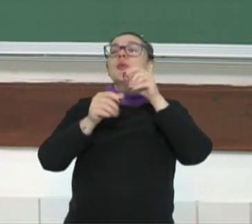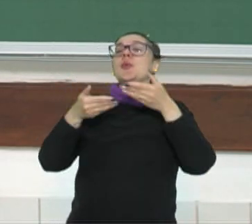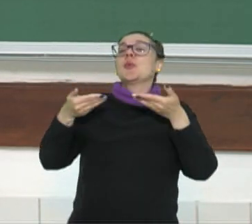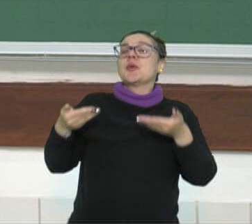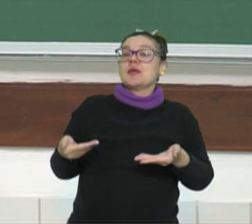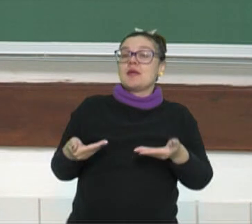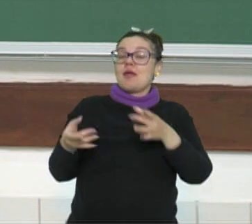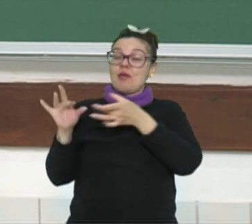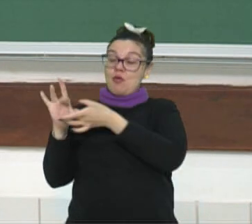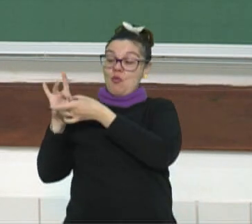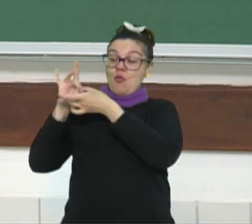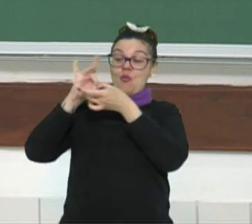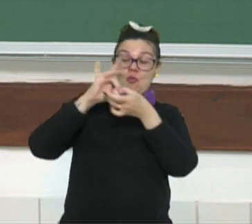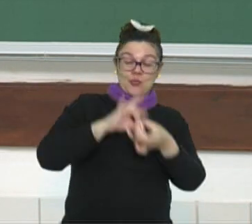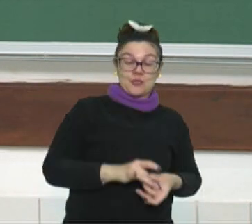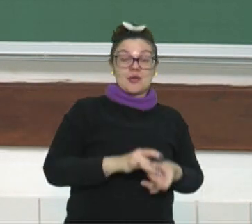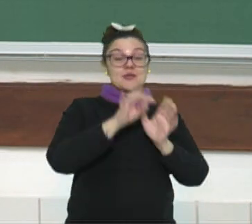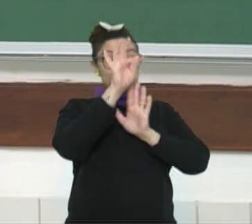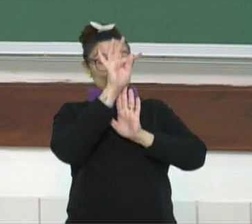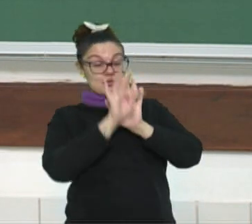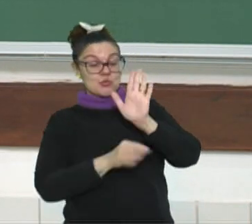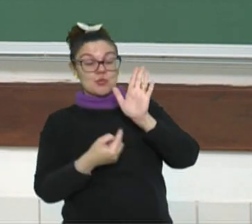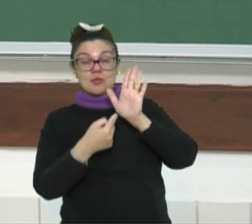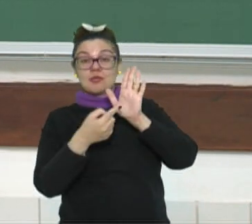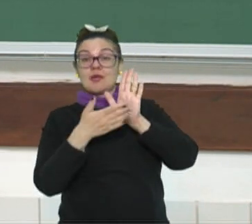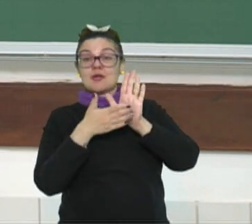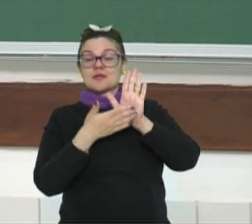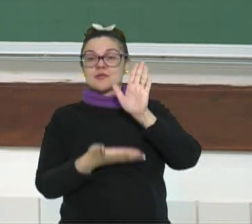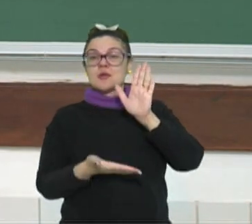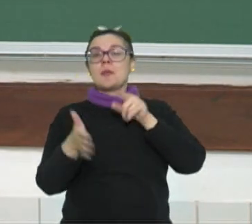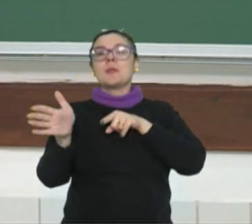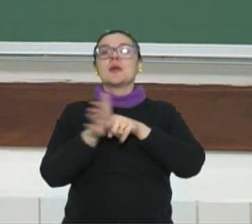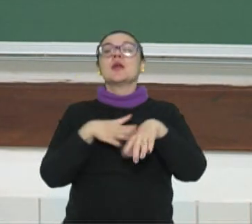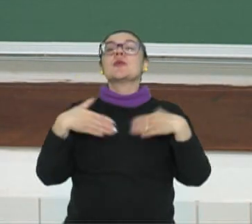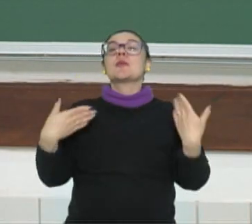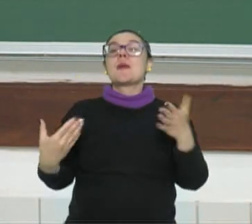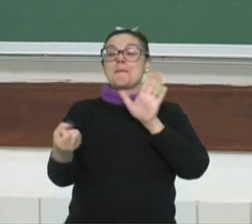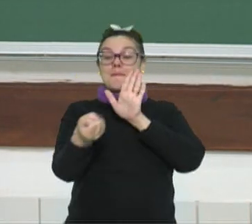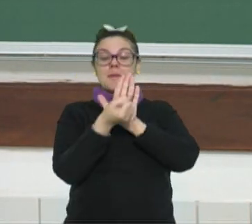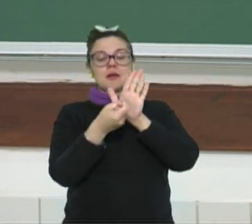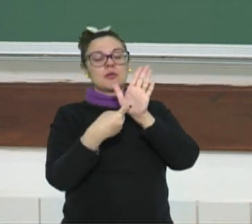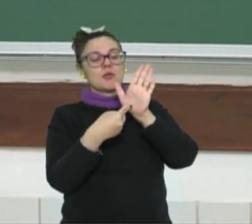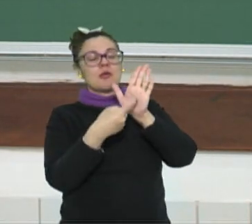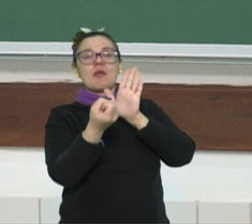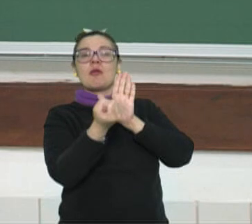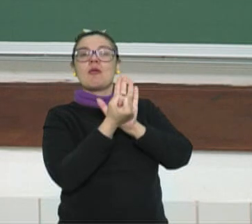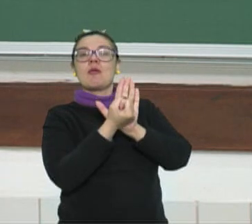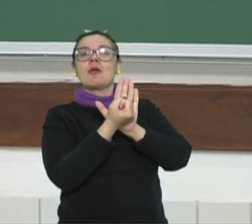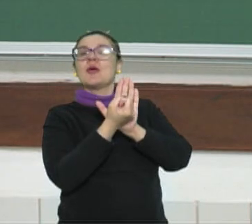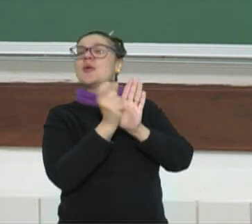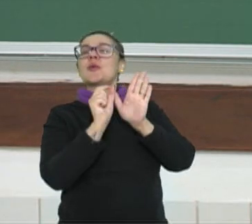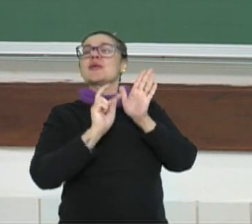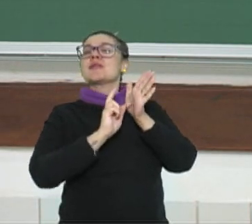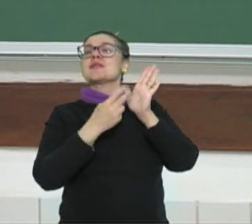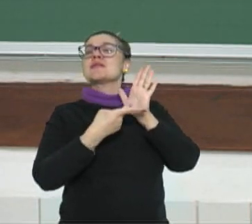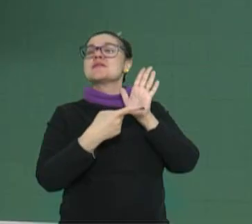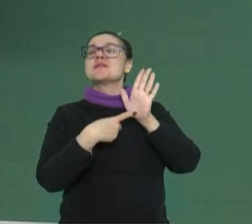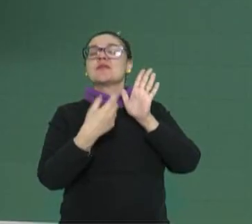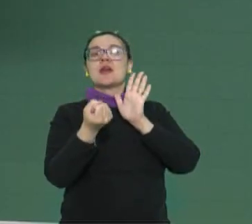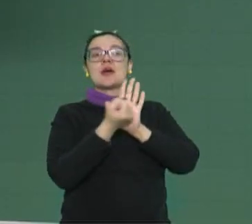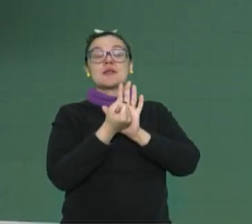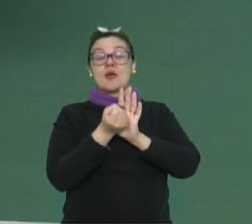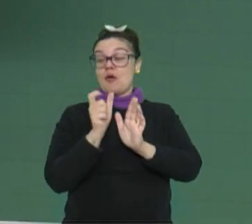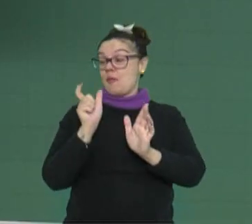o contexto da questão fala. E ela está te perguntando exatamente, marcado. Então, observa aqui, tem